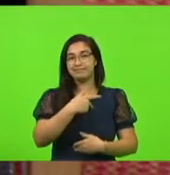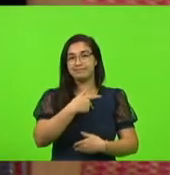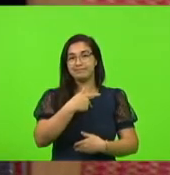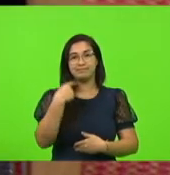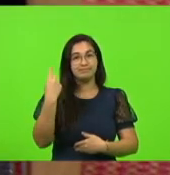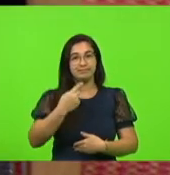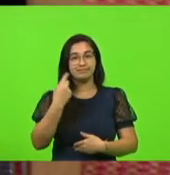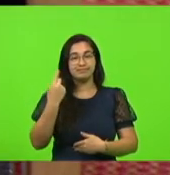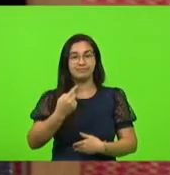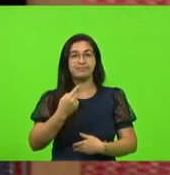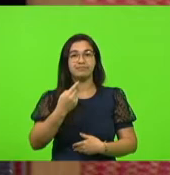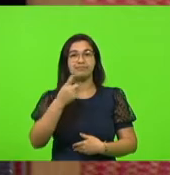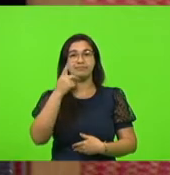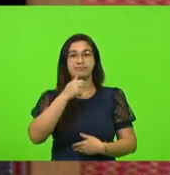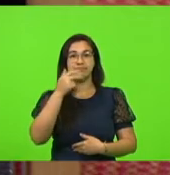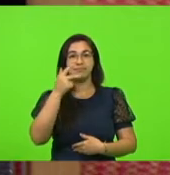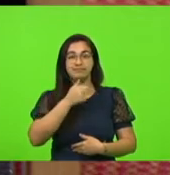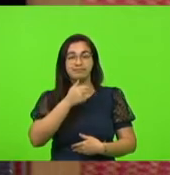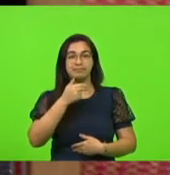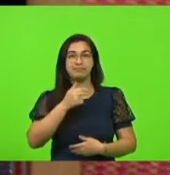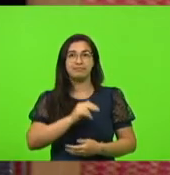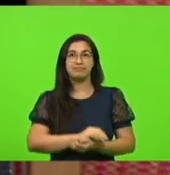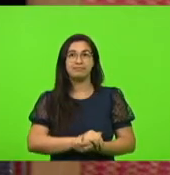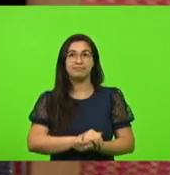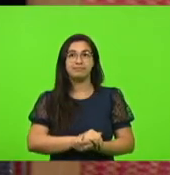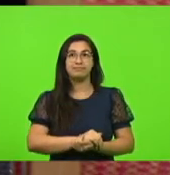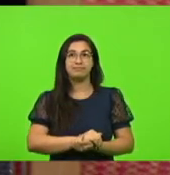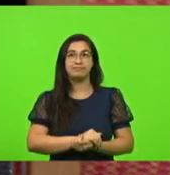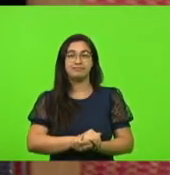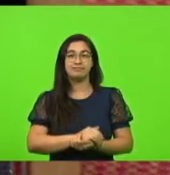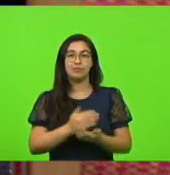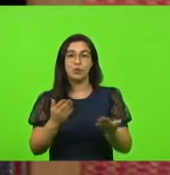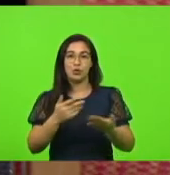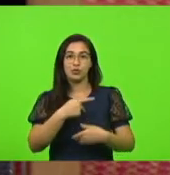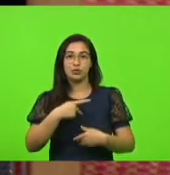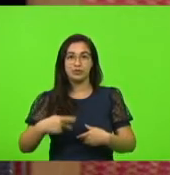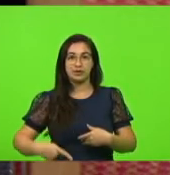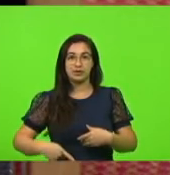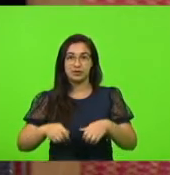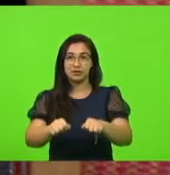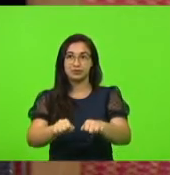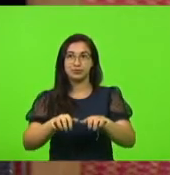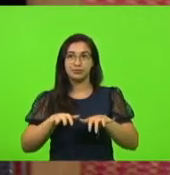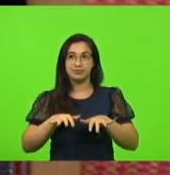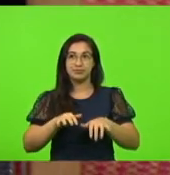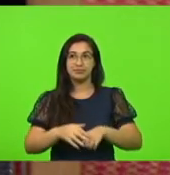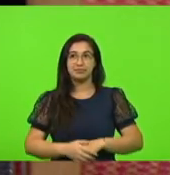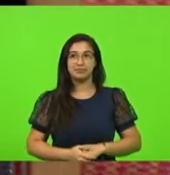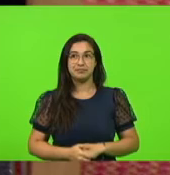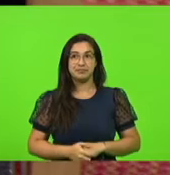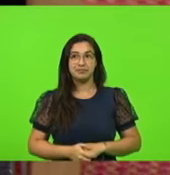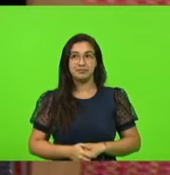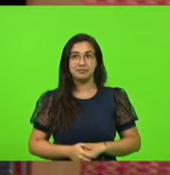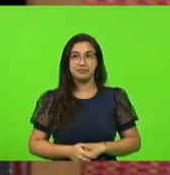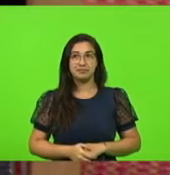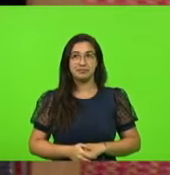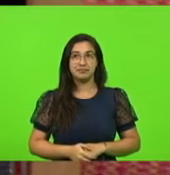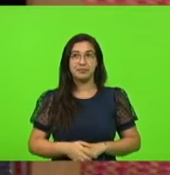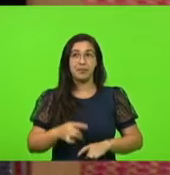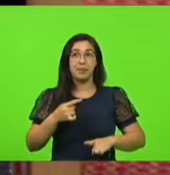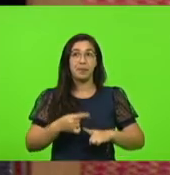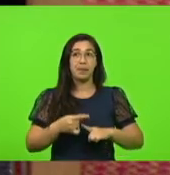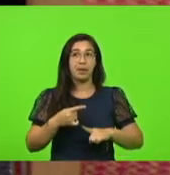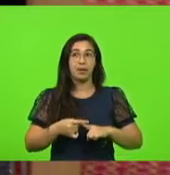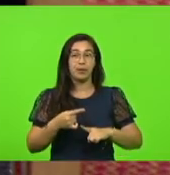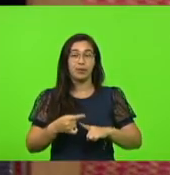deputado Kennedy Nunes, que preside essa sessão. E até porque